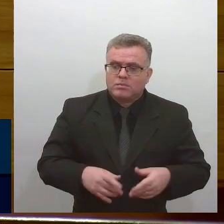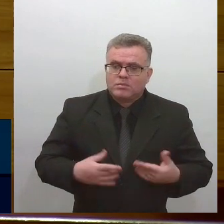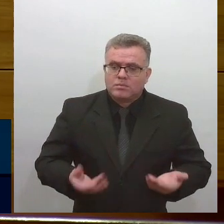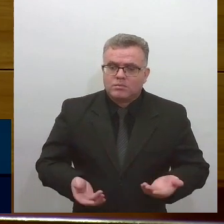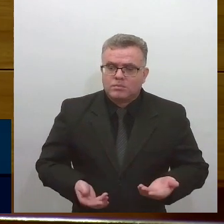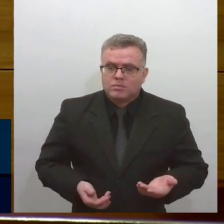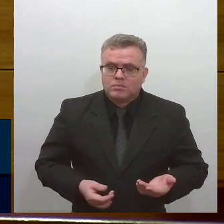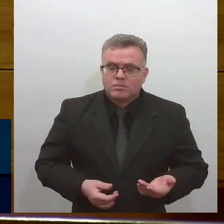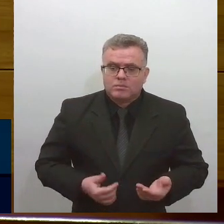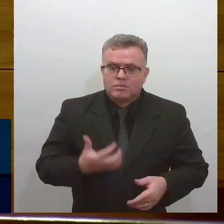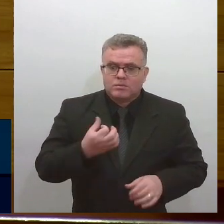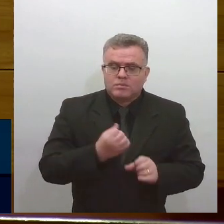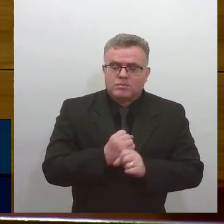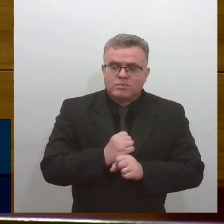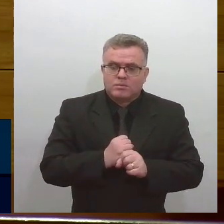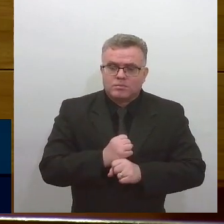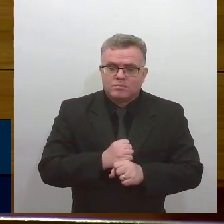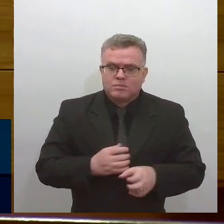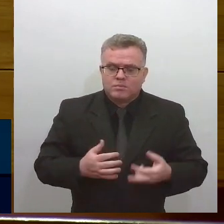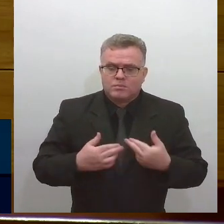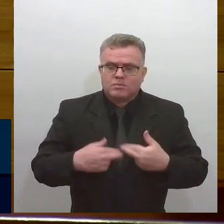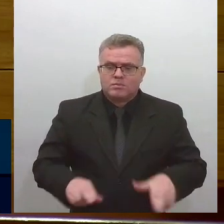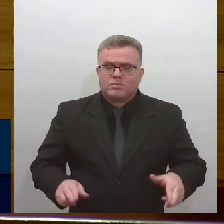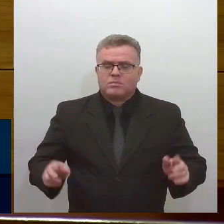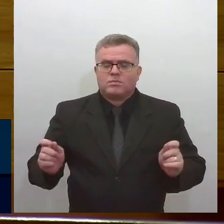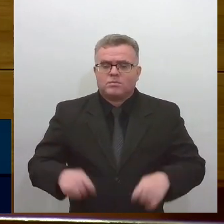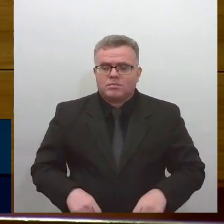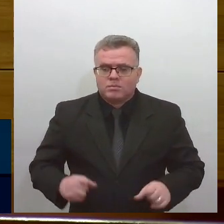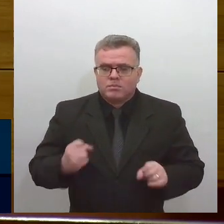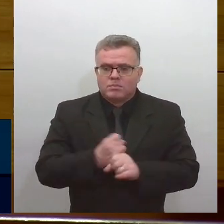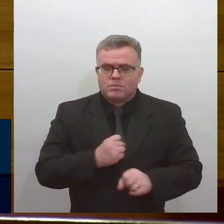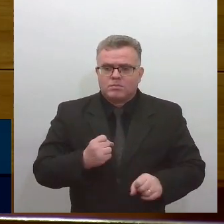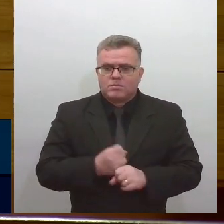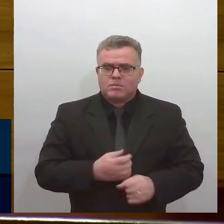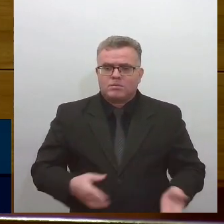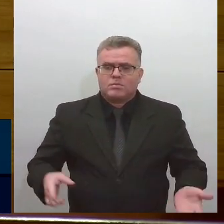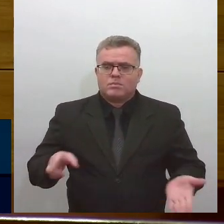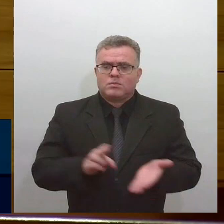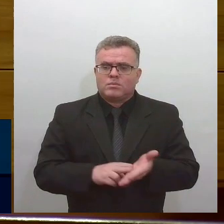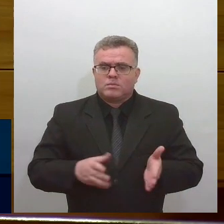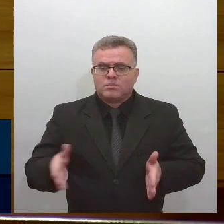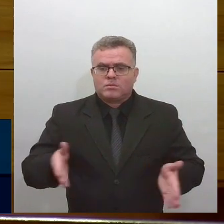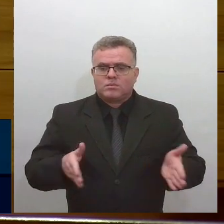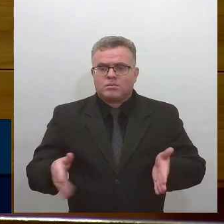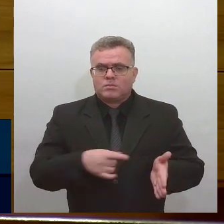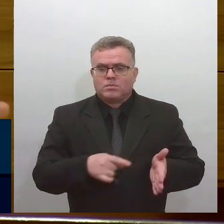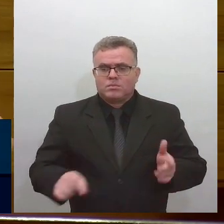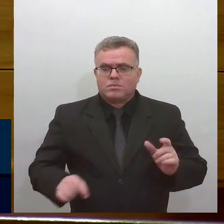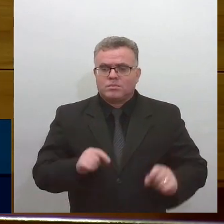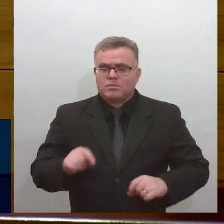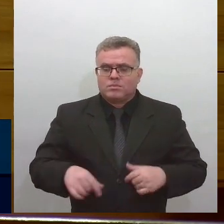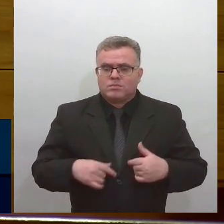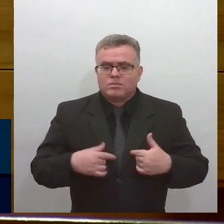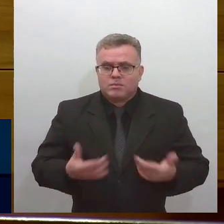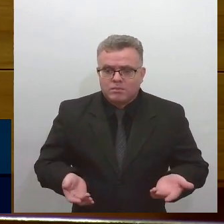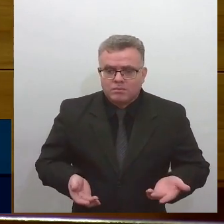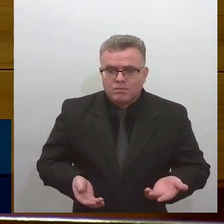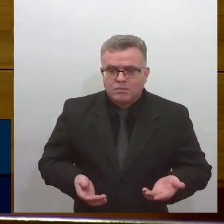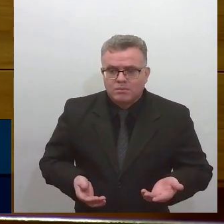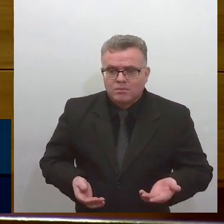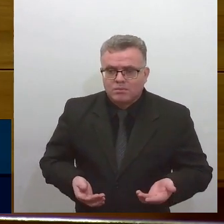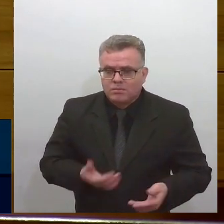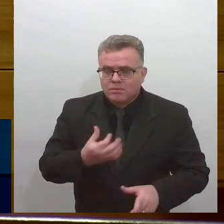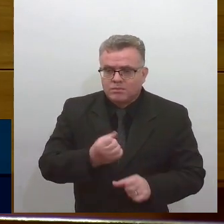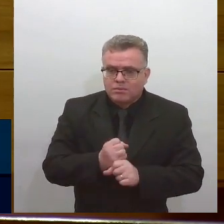anos para tomar uma decisão para começar uma obra entre o processo a minha preocupação é essa vamos levar mais 6 anos para ver